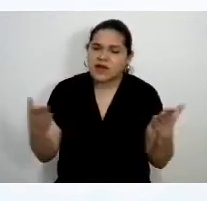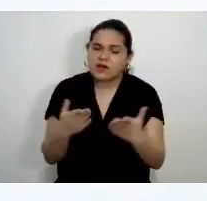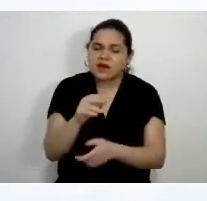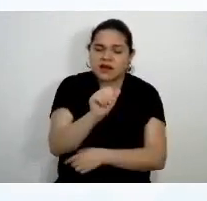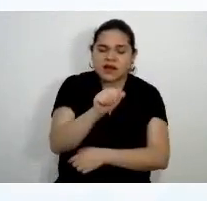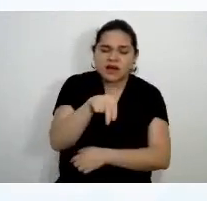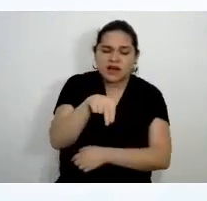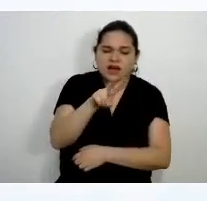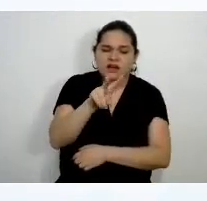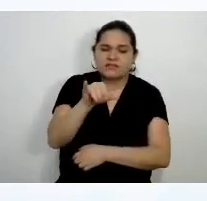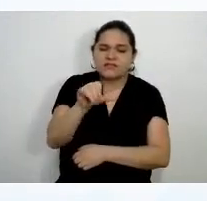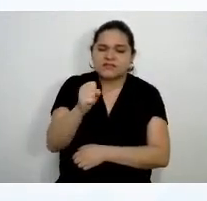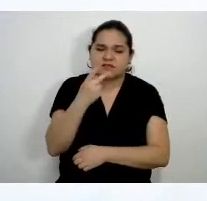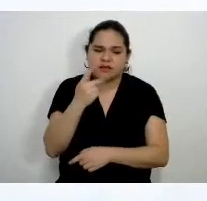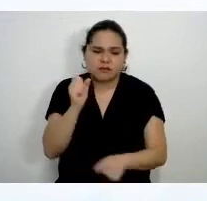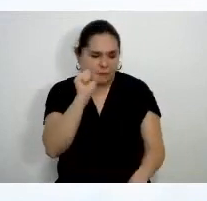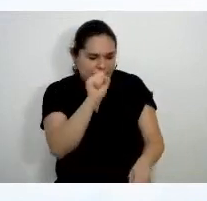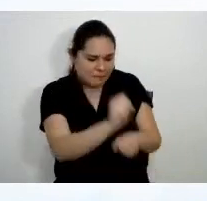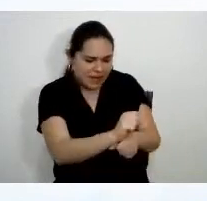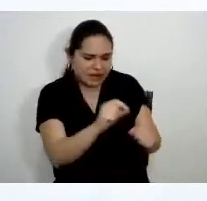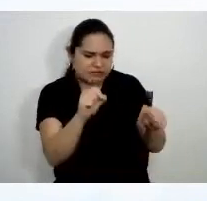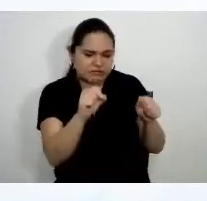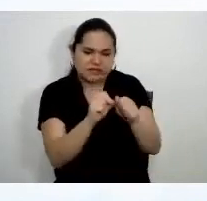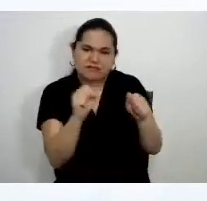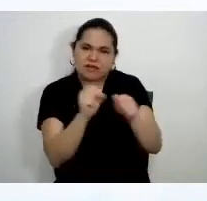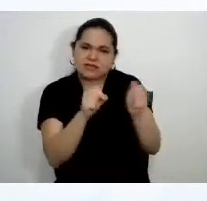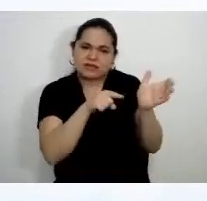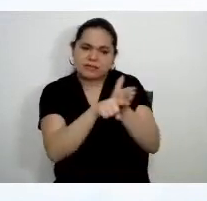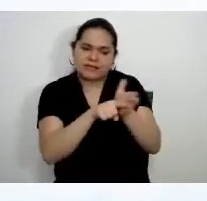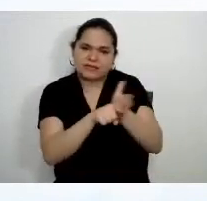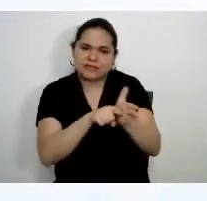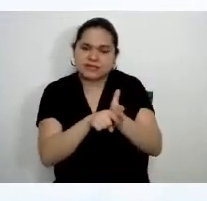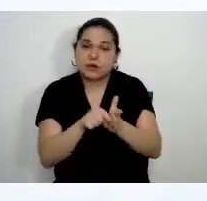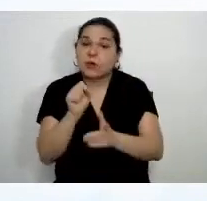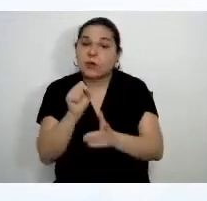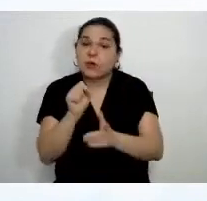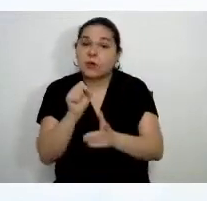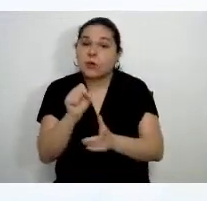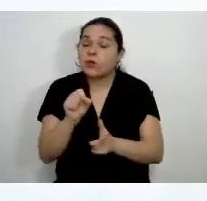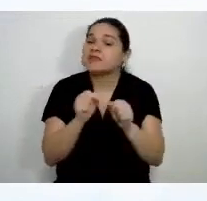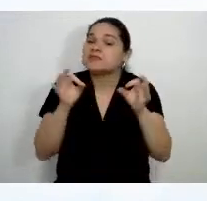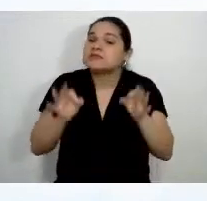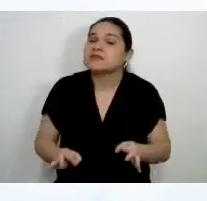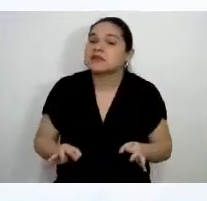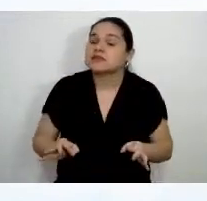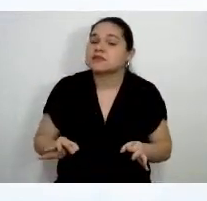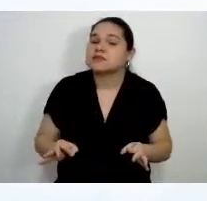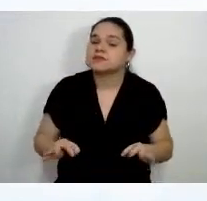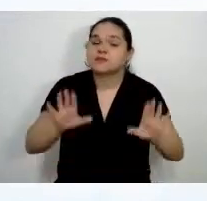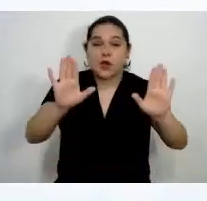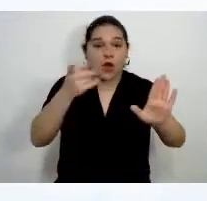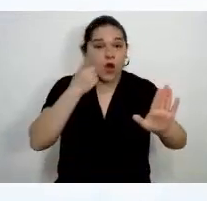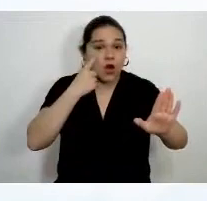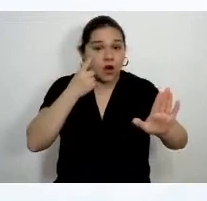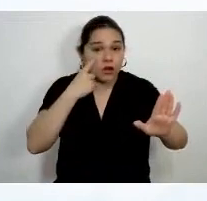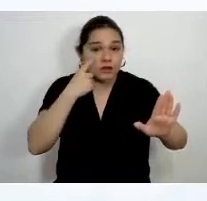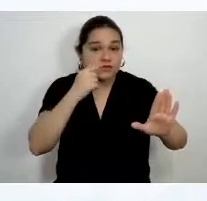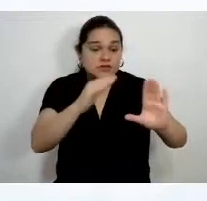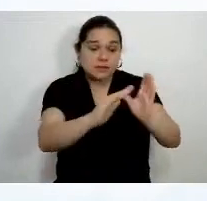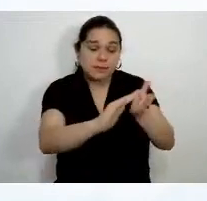à Coronavac. A atitude certa seria o quê? Olha, pessoal, vocês mandaram para nós